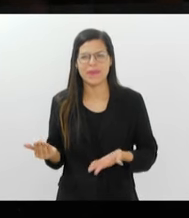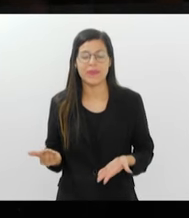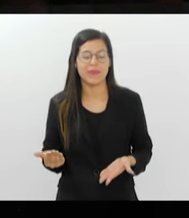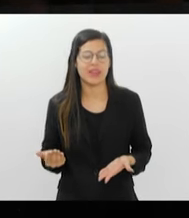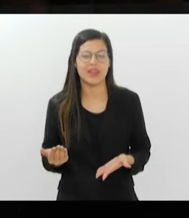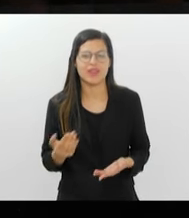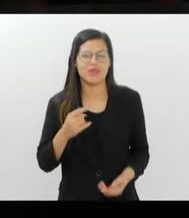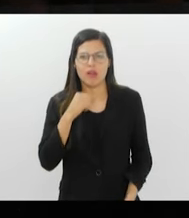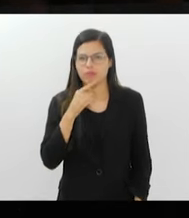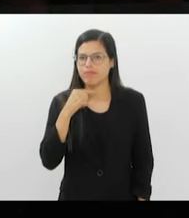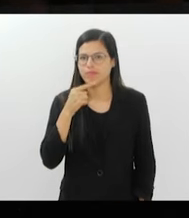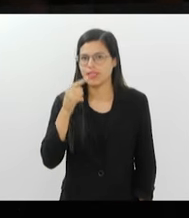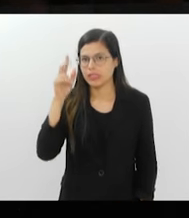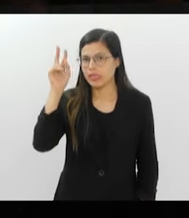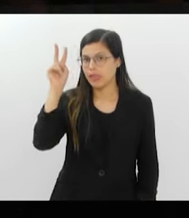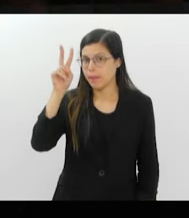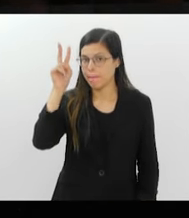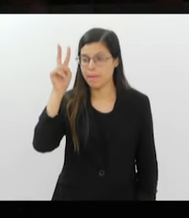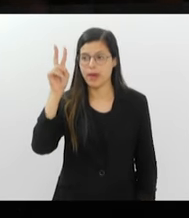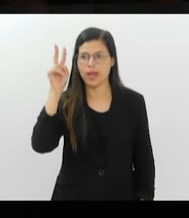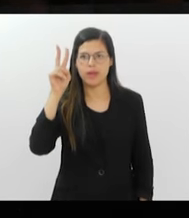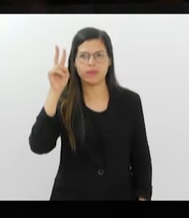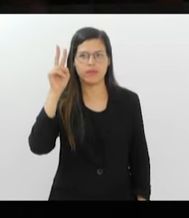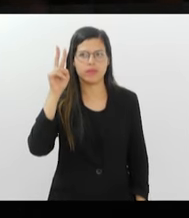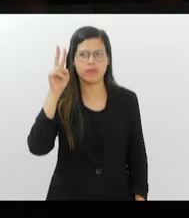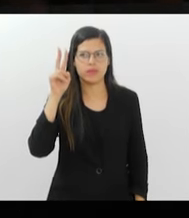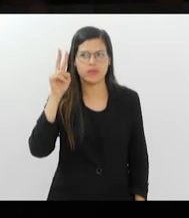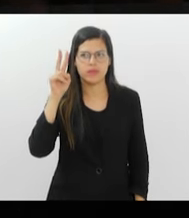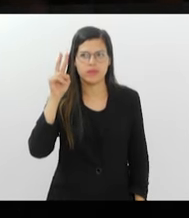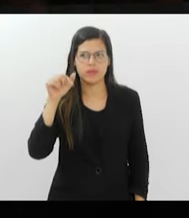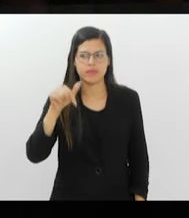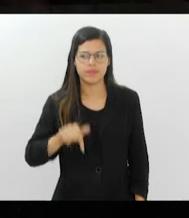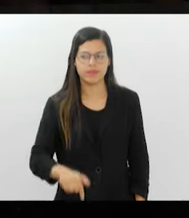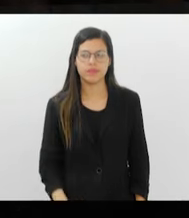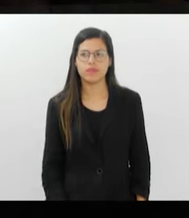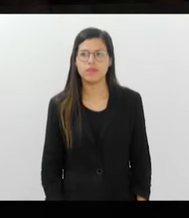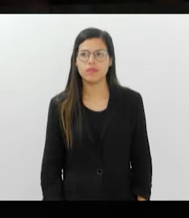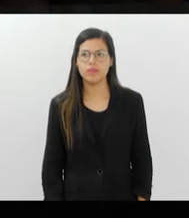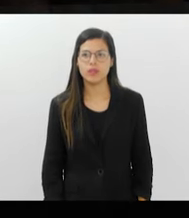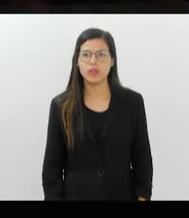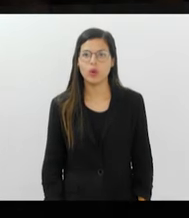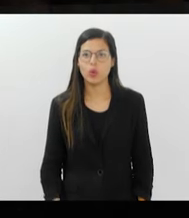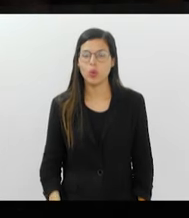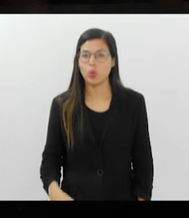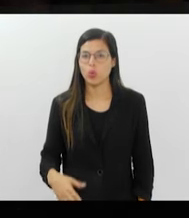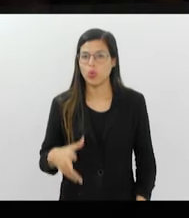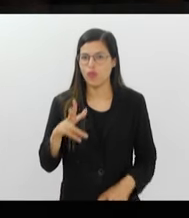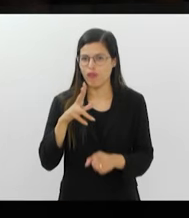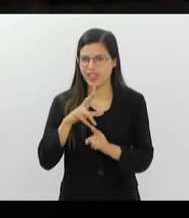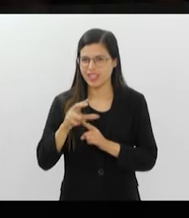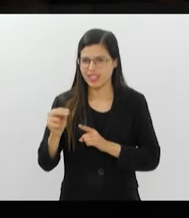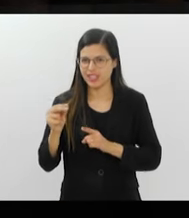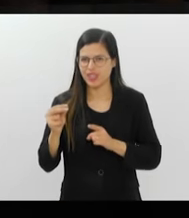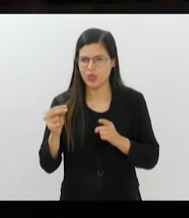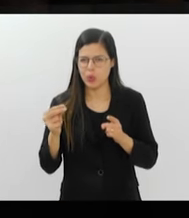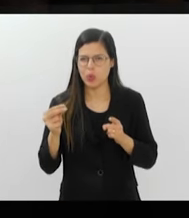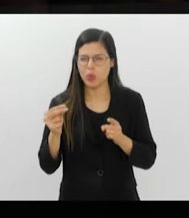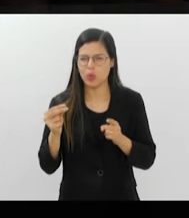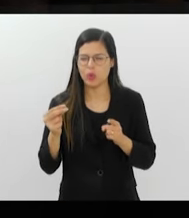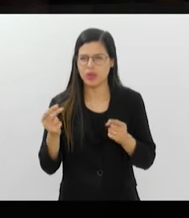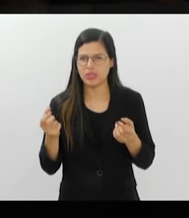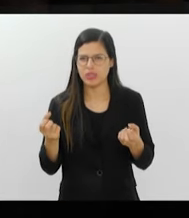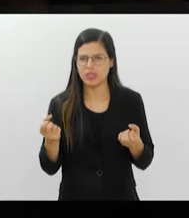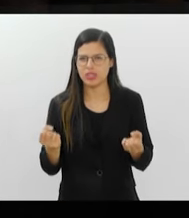lembrar do nosso boxer, campeão de pesos pesados,